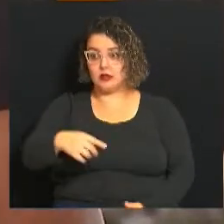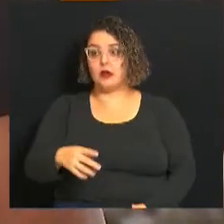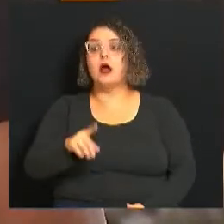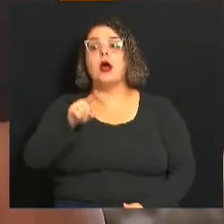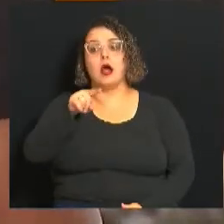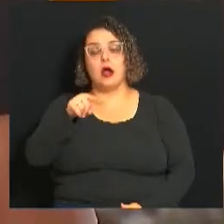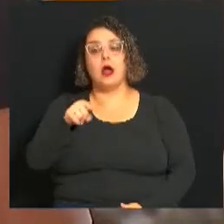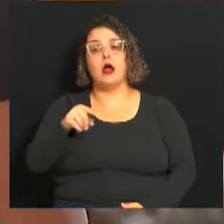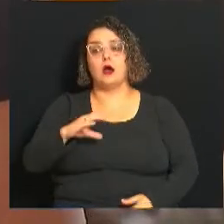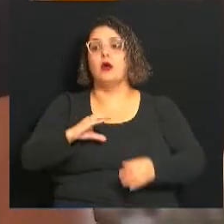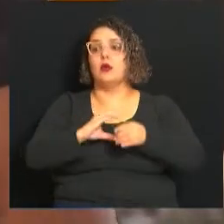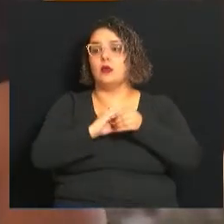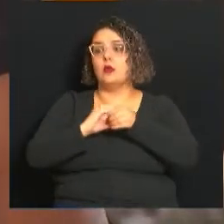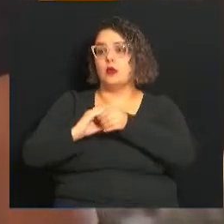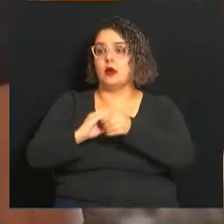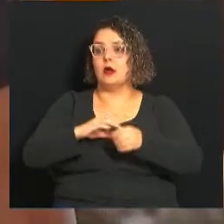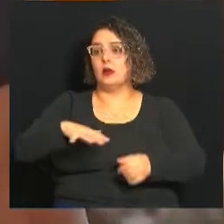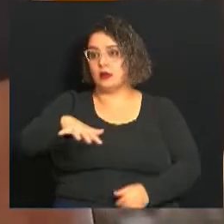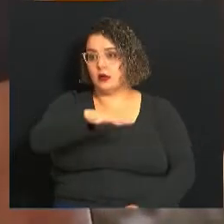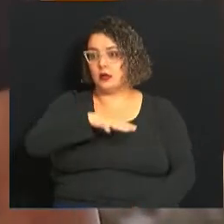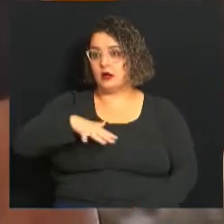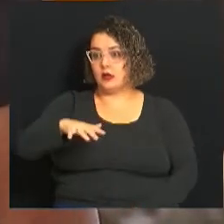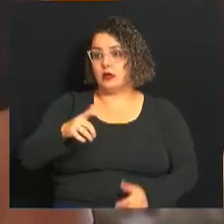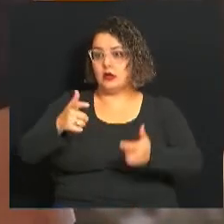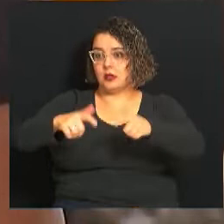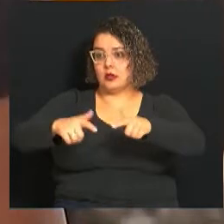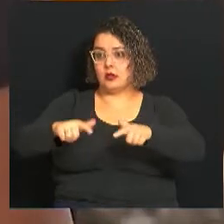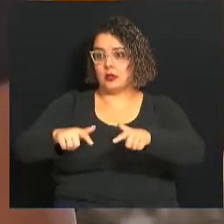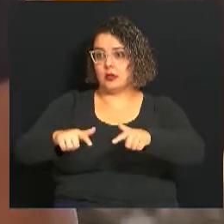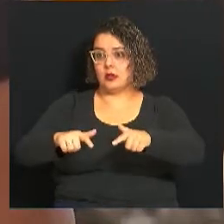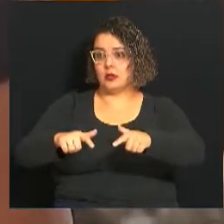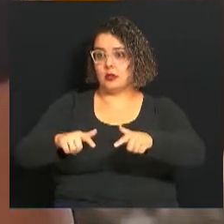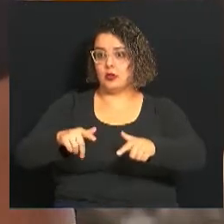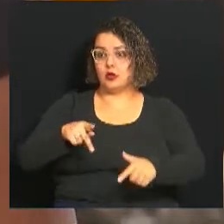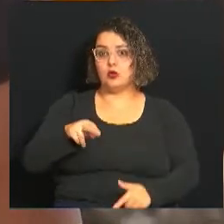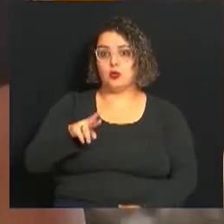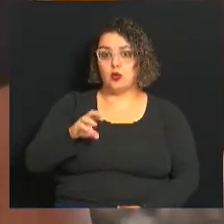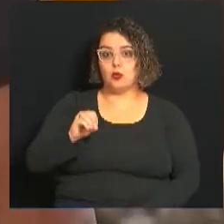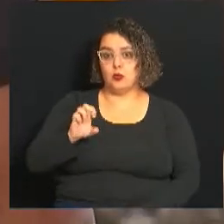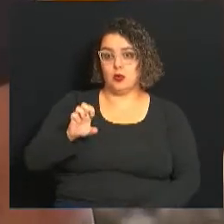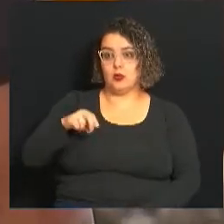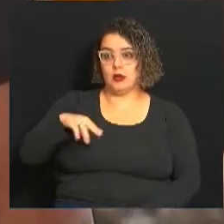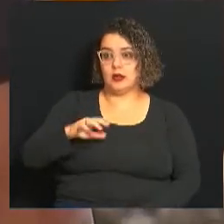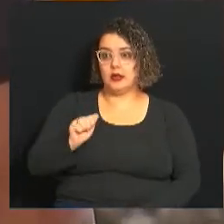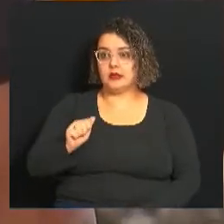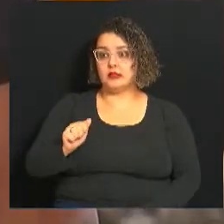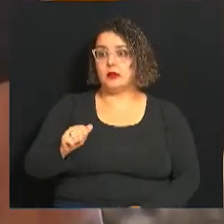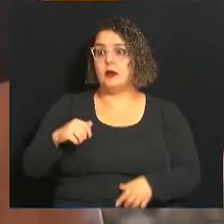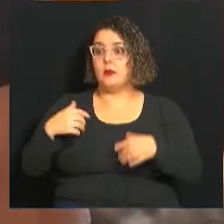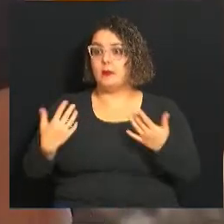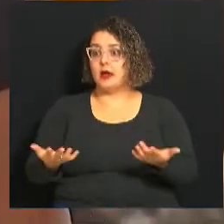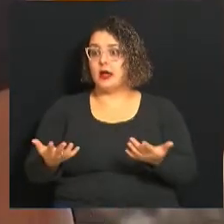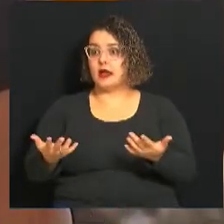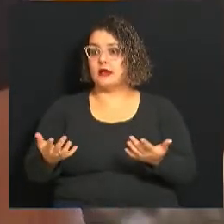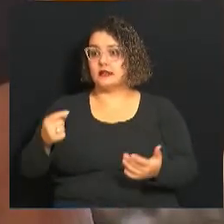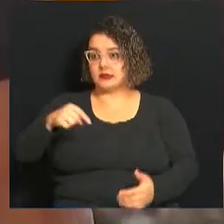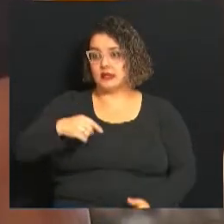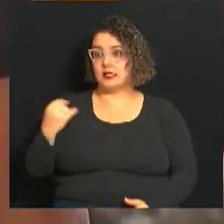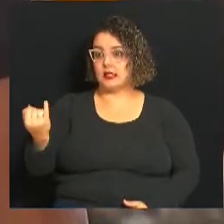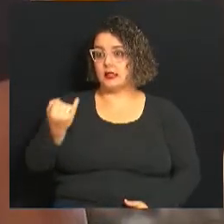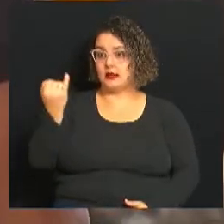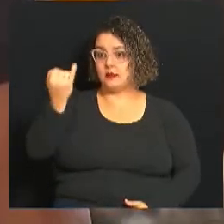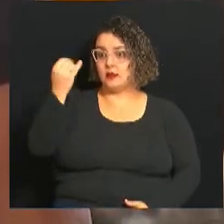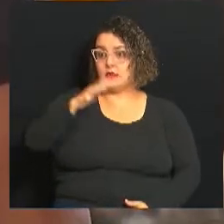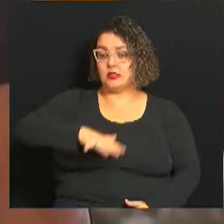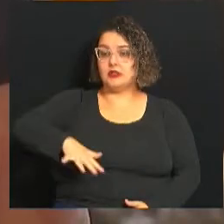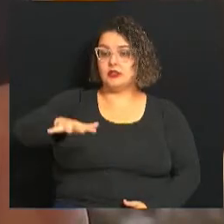instrumento aqui da região. Ela está localizada aqui no Proença, conforme você falou, mas ela é um instrumento da região que atualmente